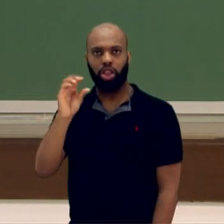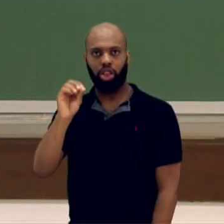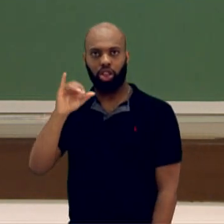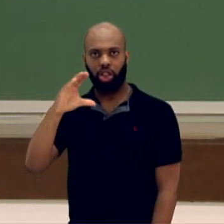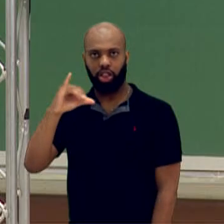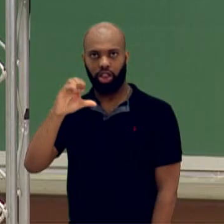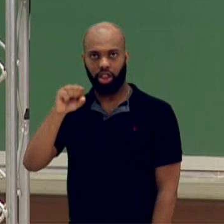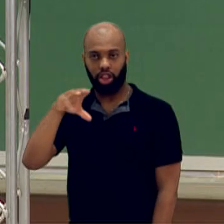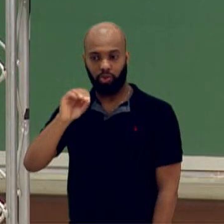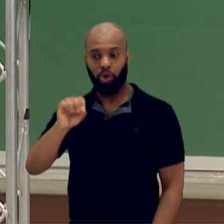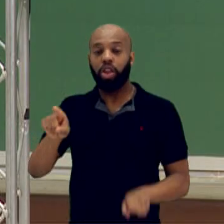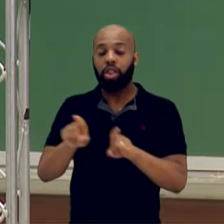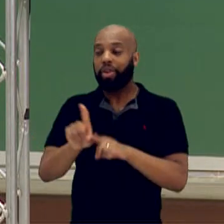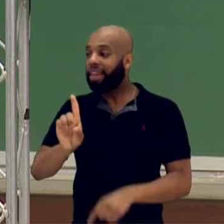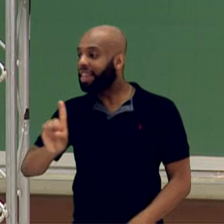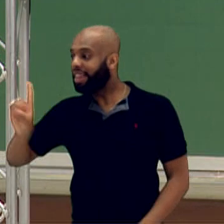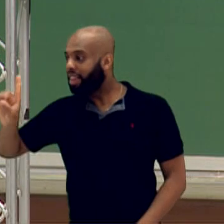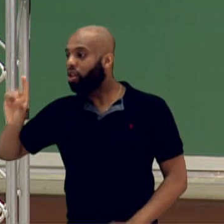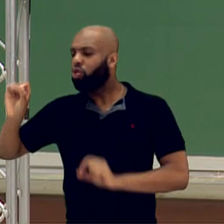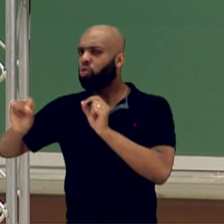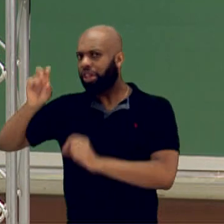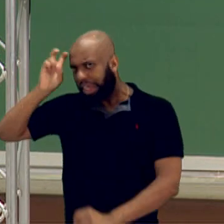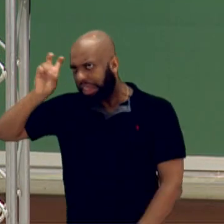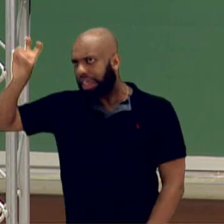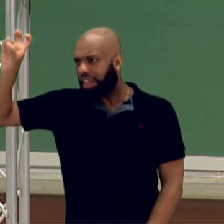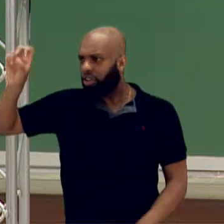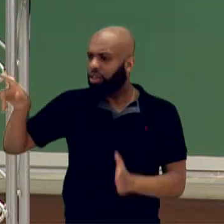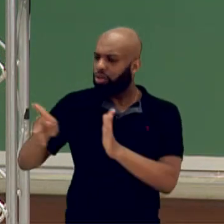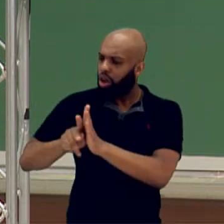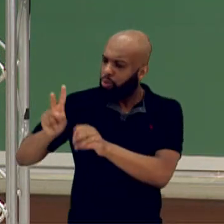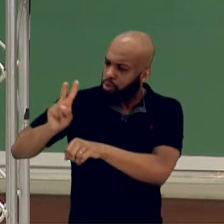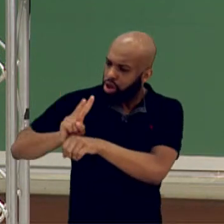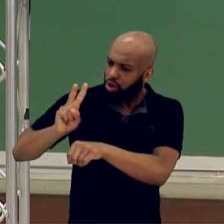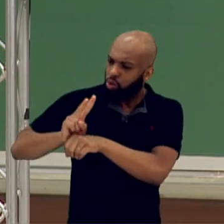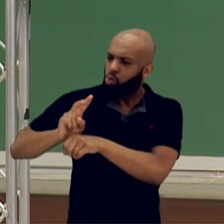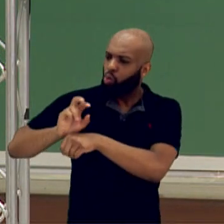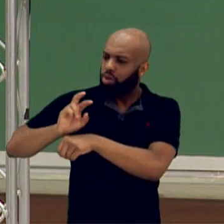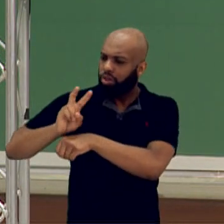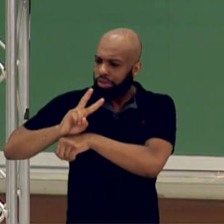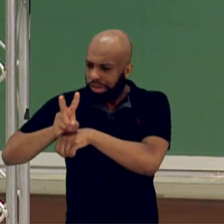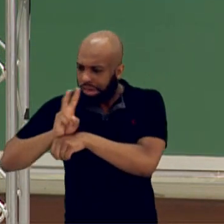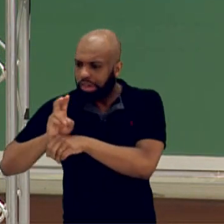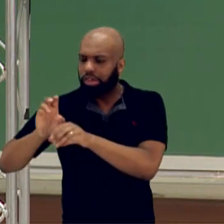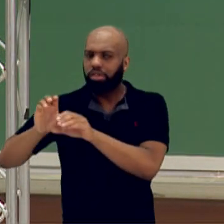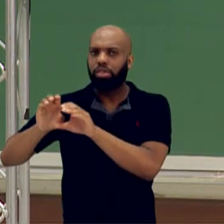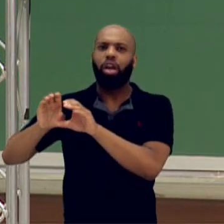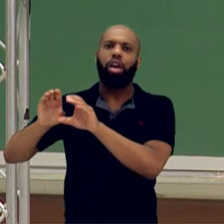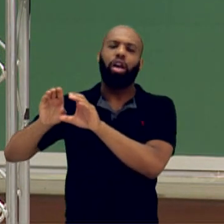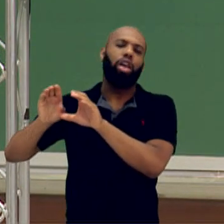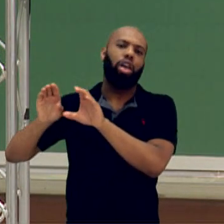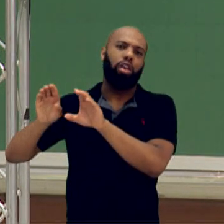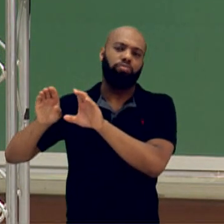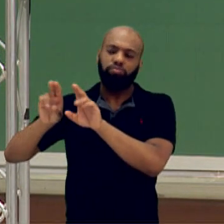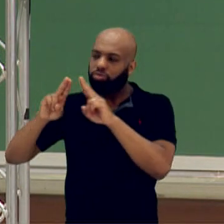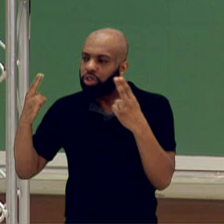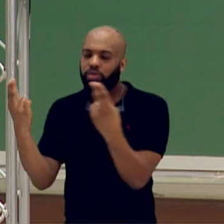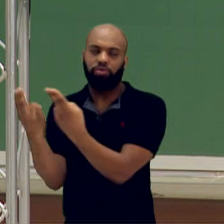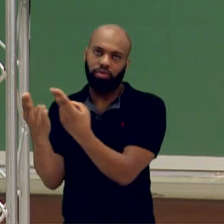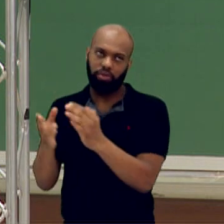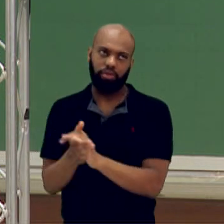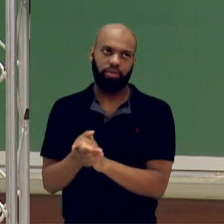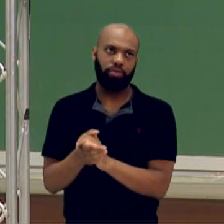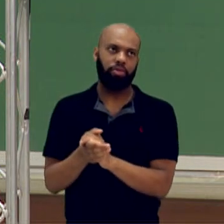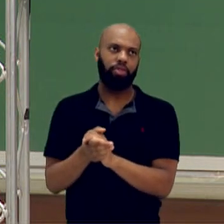Deus é um logos, uma inteligência que rege o universo, panteísmo, tá? A filosofia vai ser para os